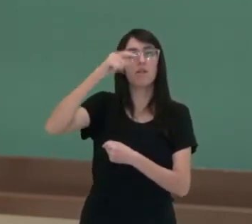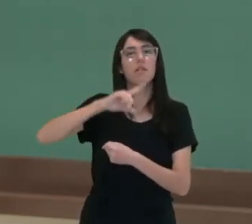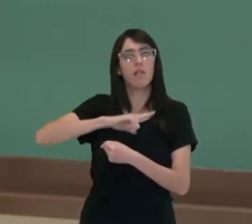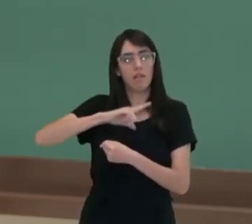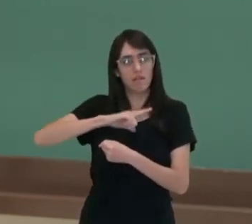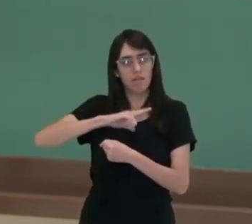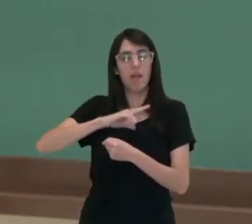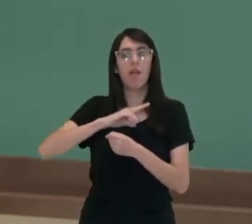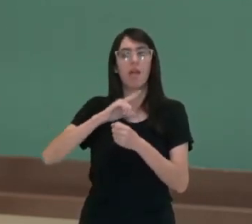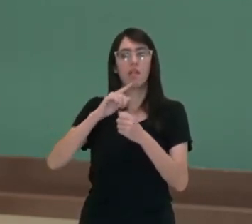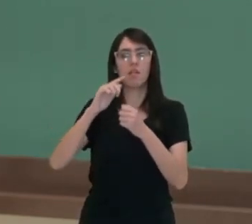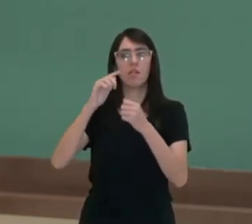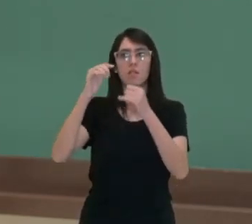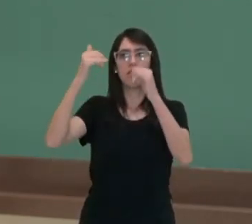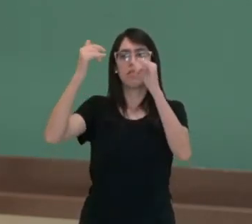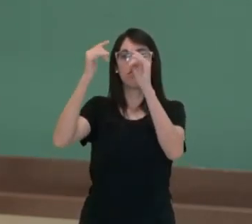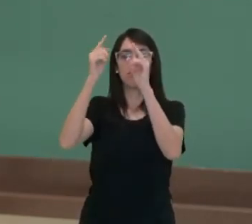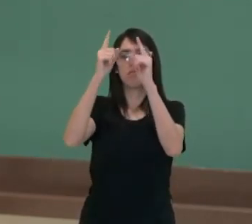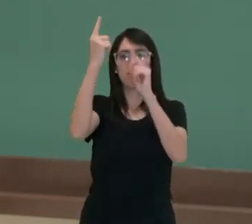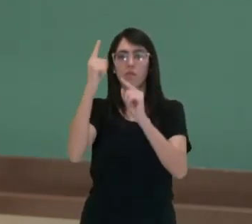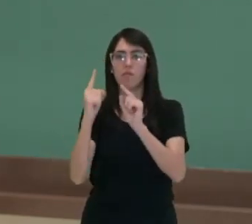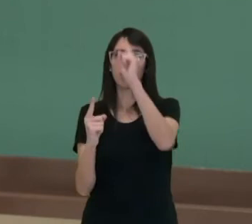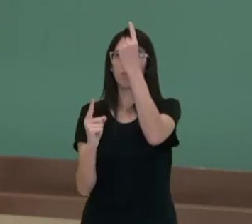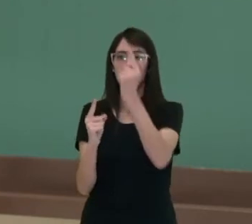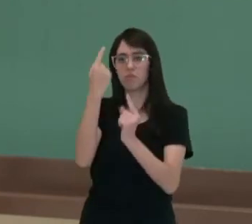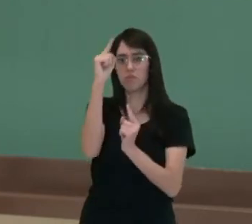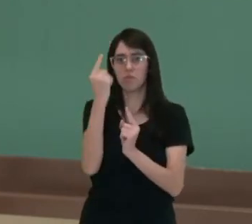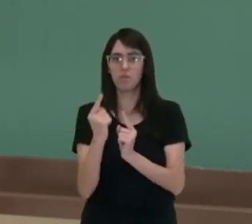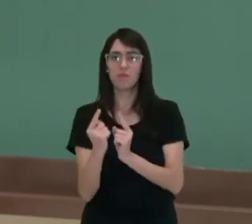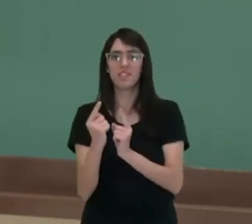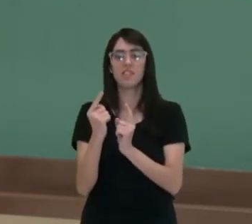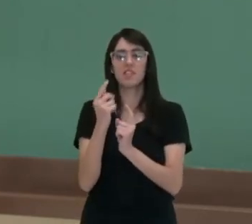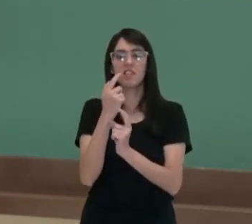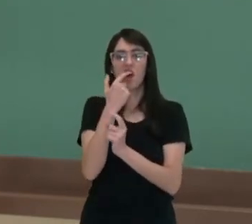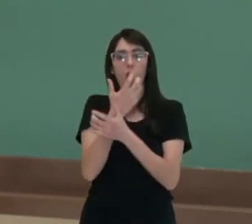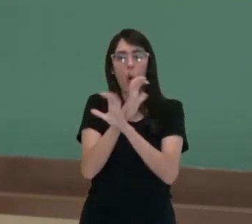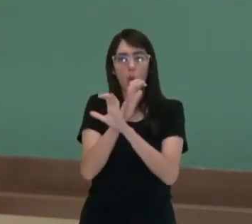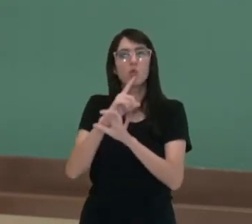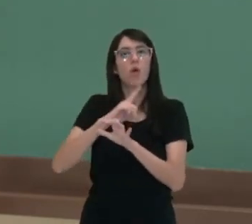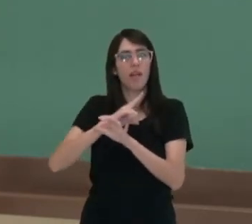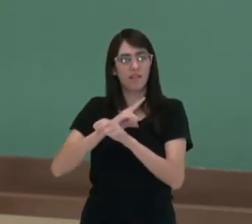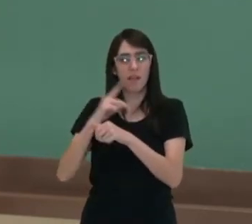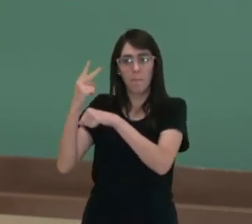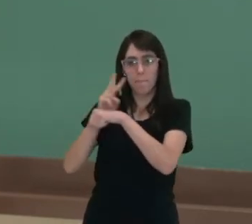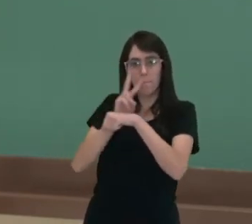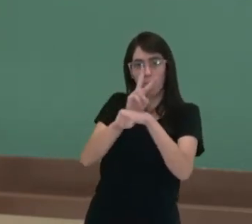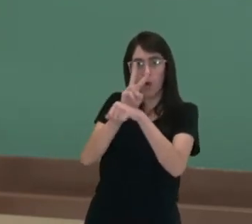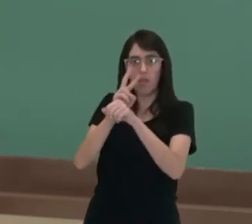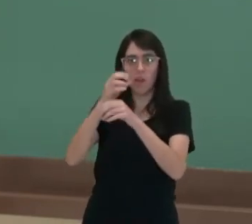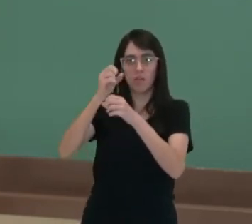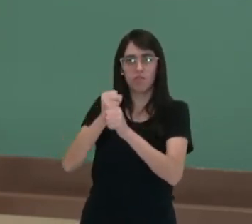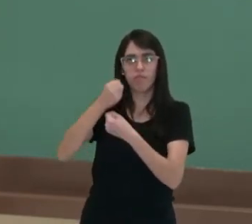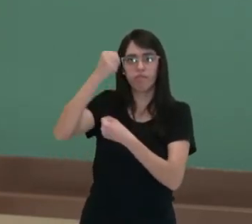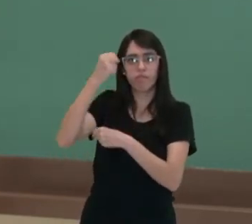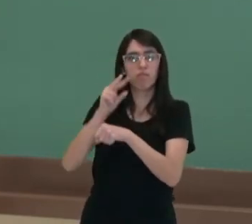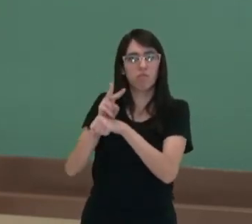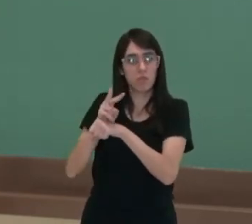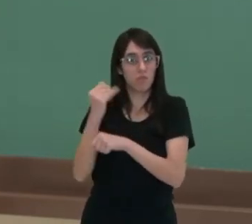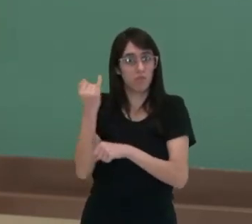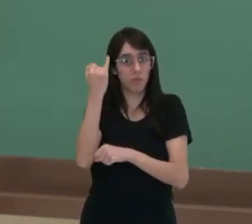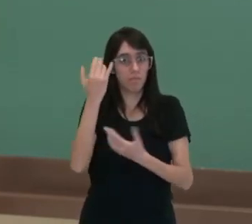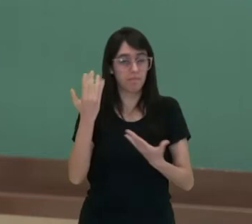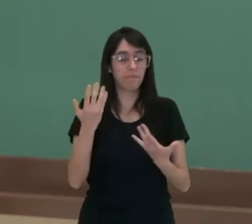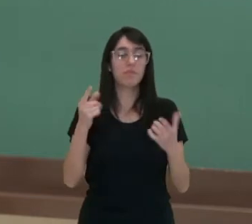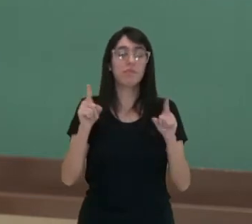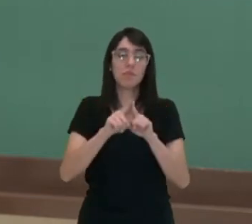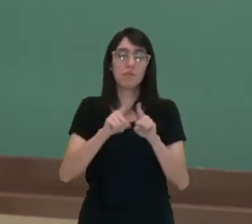inervação passando dentro da coluna vertebral, os ossos acabam protegendo essa coluna, né? E ele também é onde